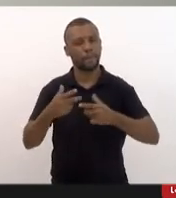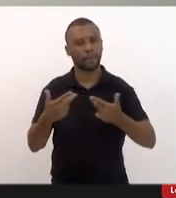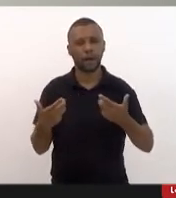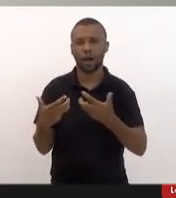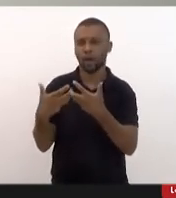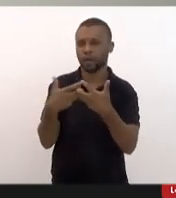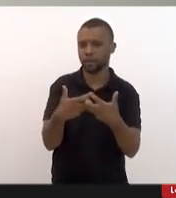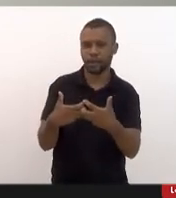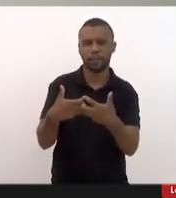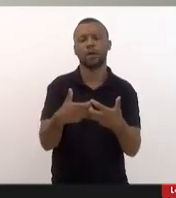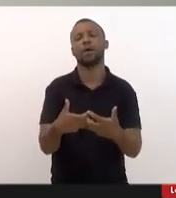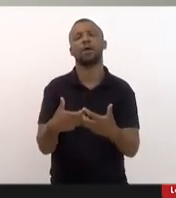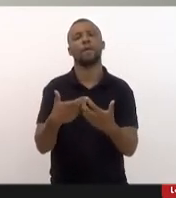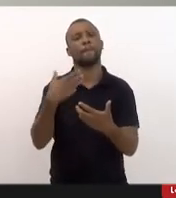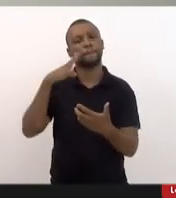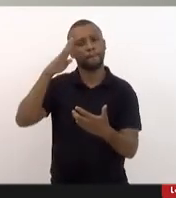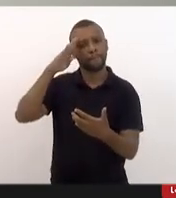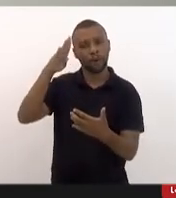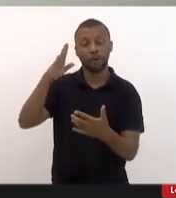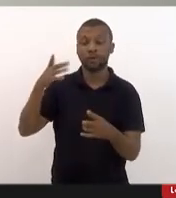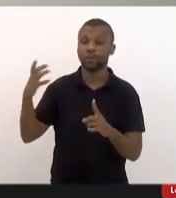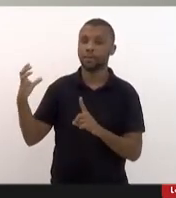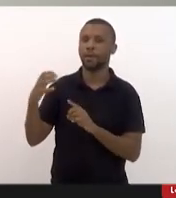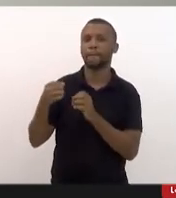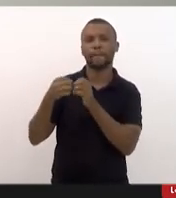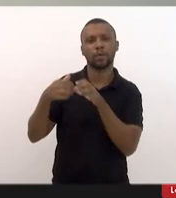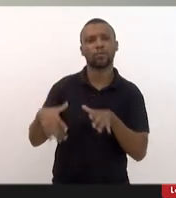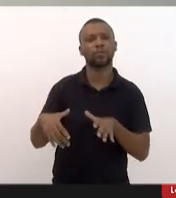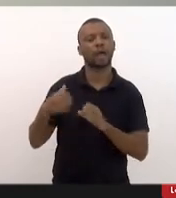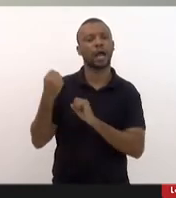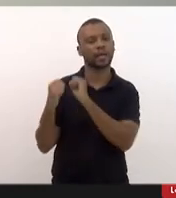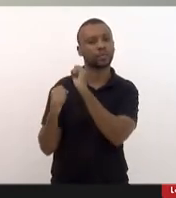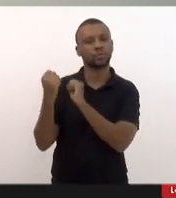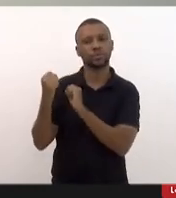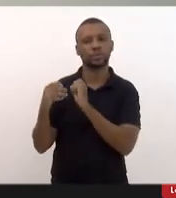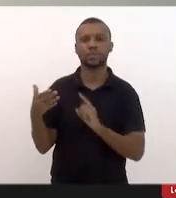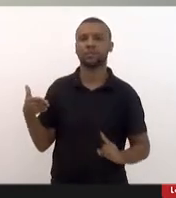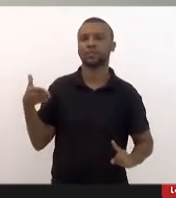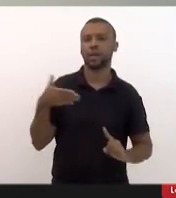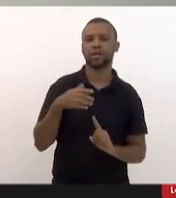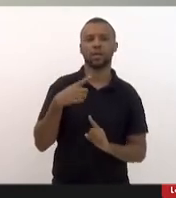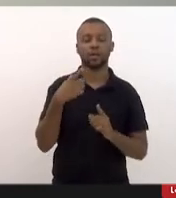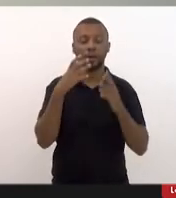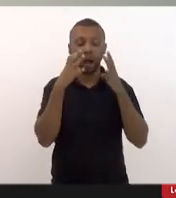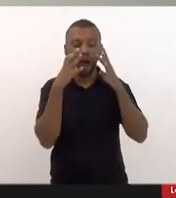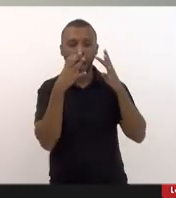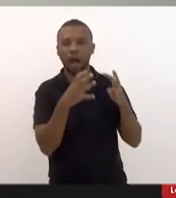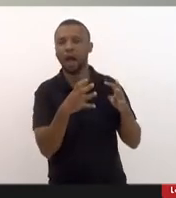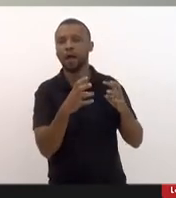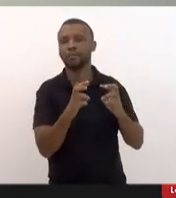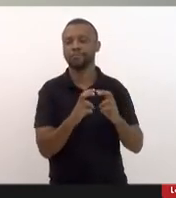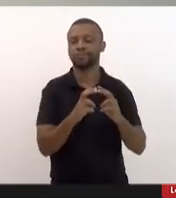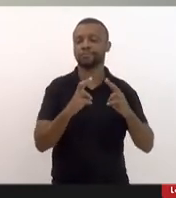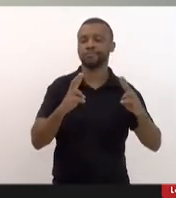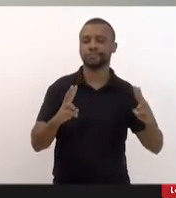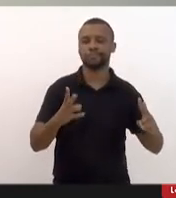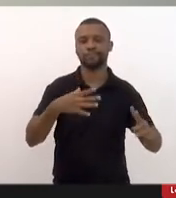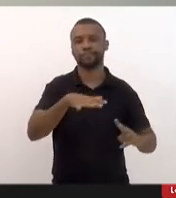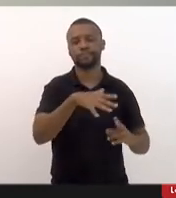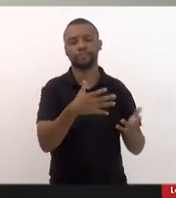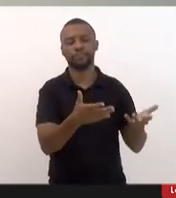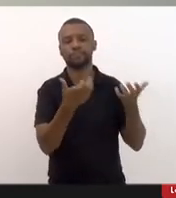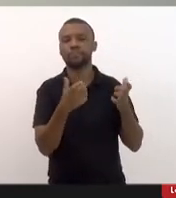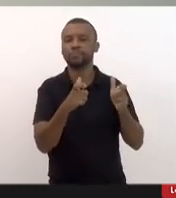um dos principais crimes que afetam a indústria diretamente. E a gente olha com muito cuidado a questão do arco metropolitano, né? Destaco ali que na